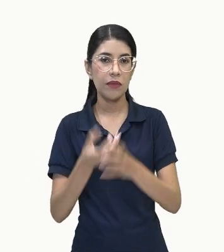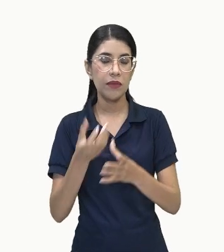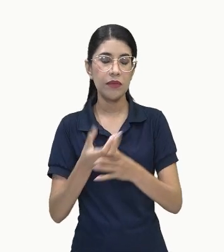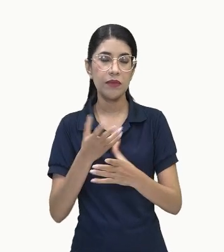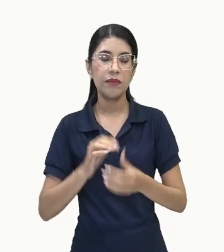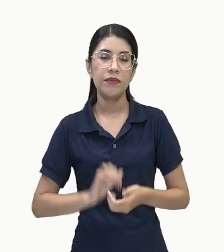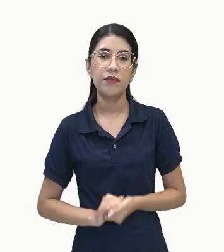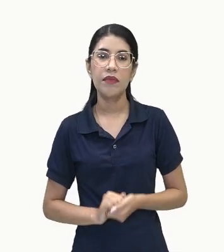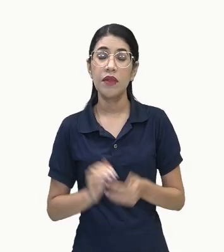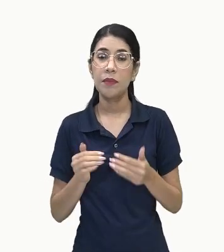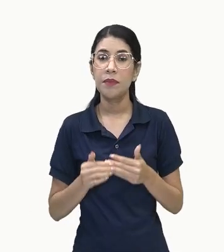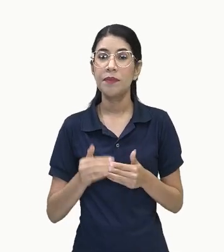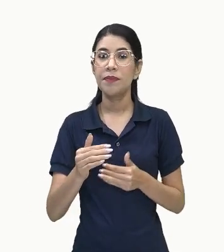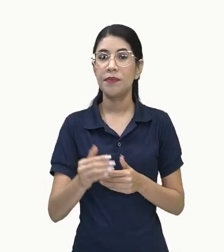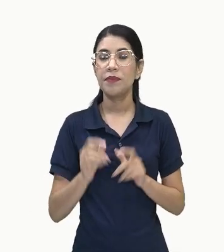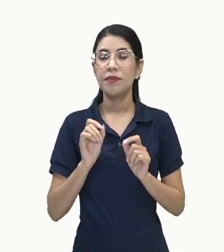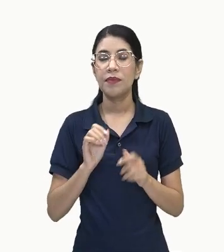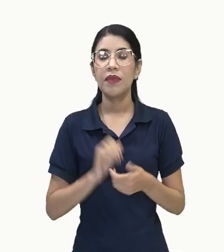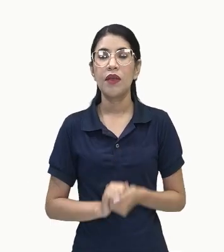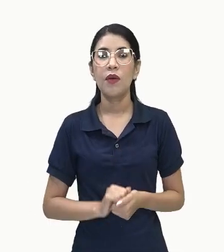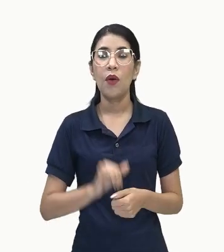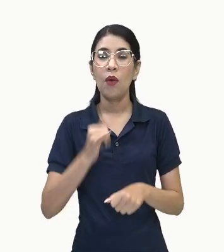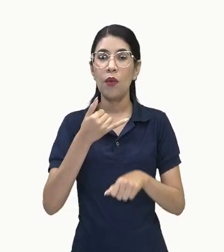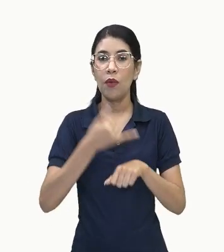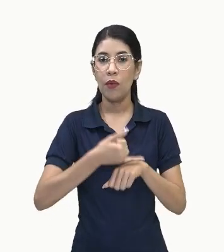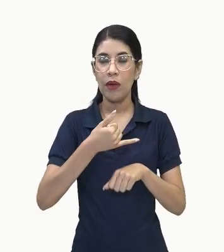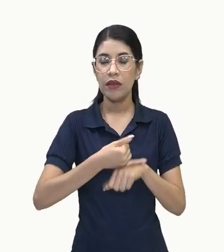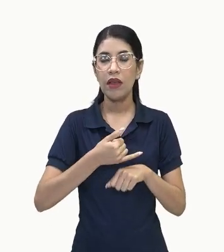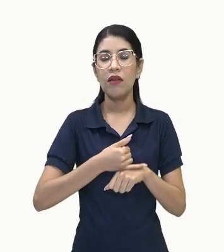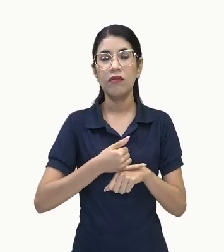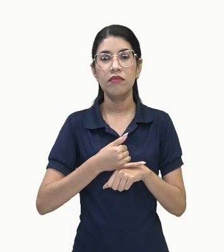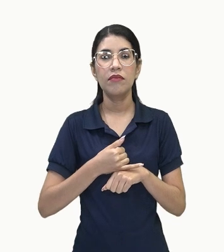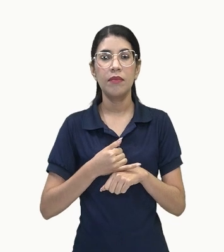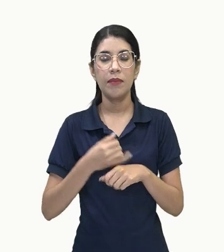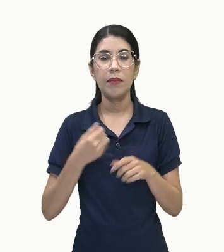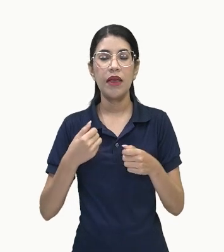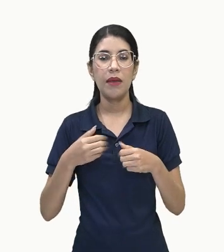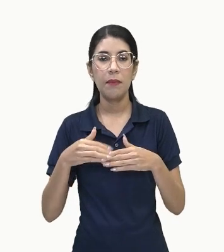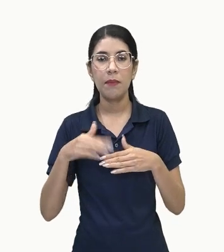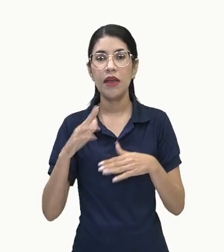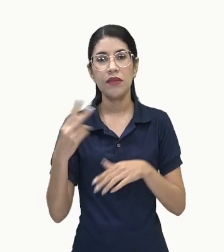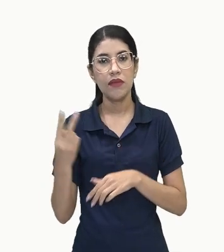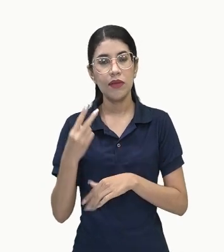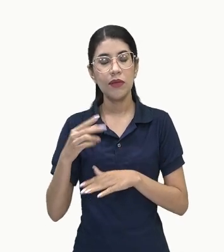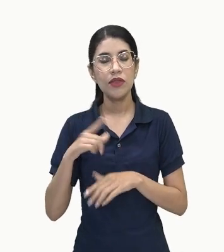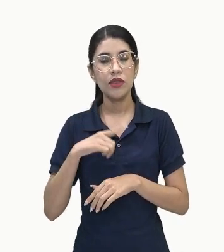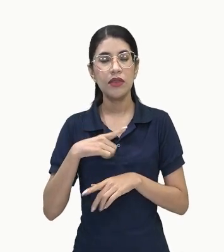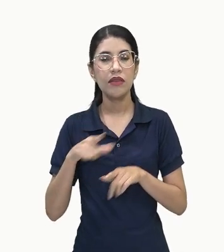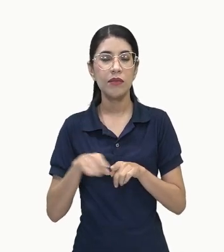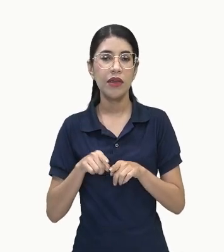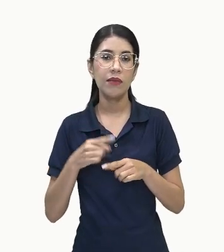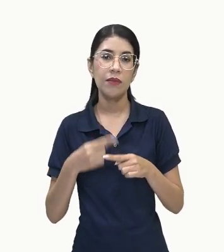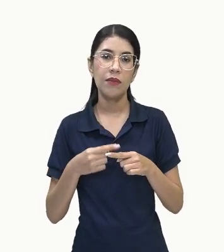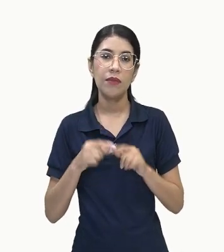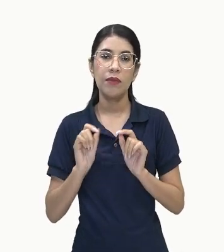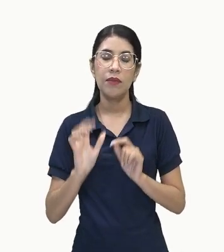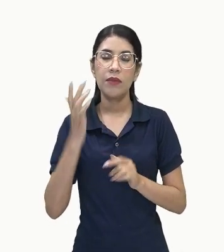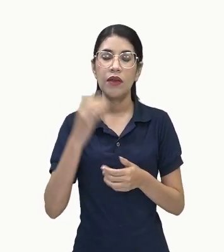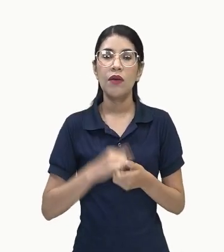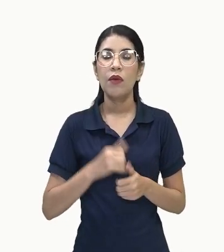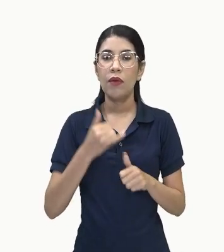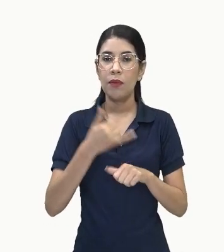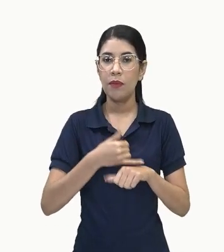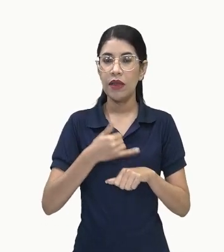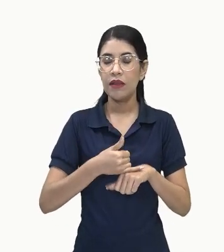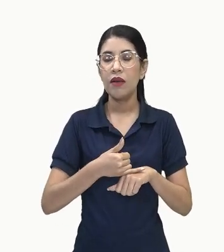partir daí, a figura do metal precioso passa a ser cada vez mais valorizada porque, através do metal